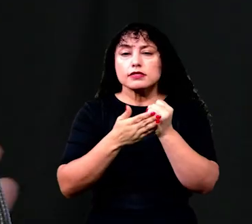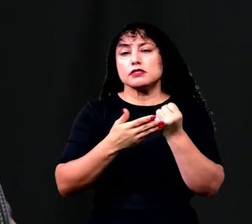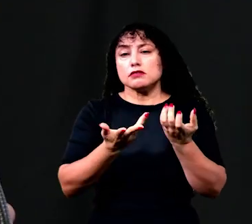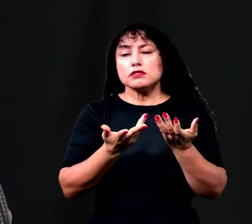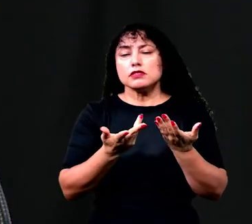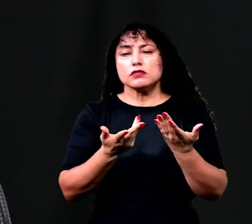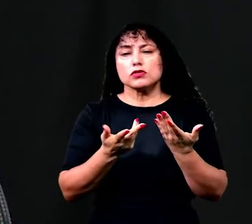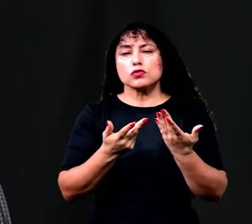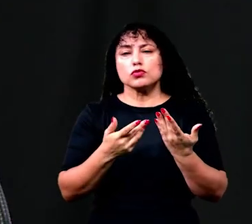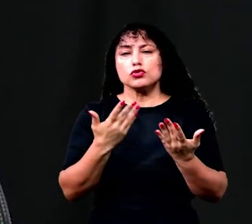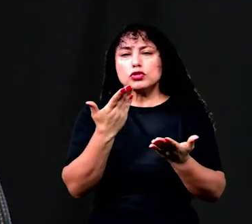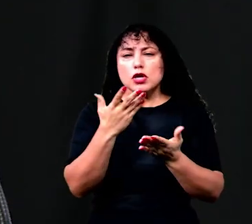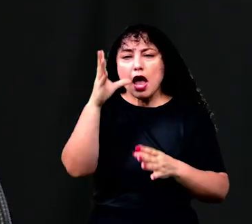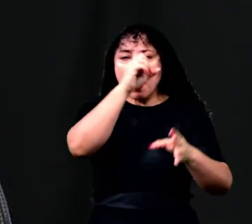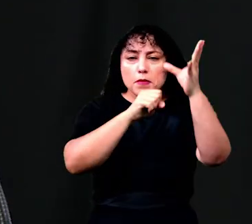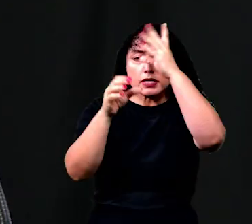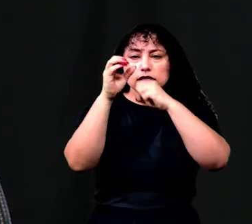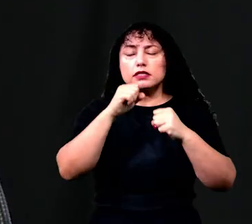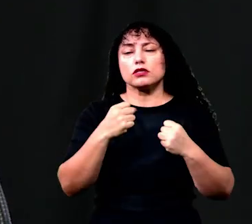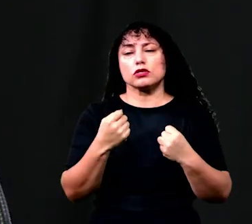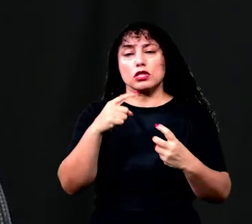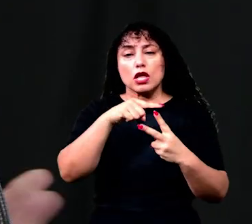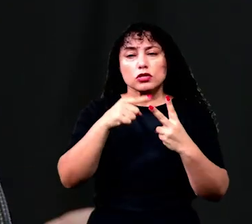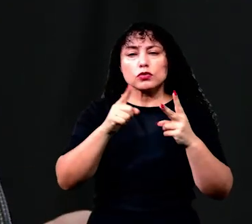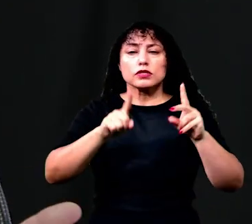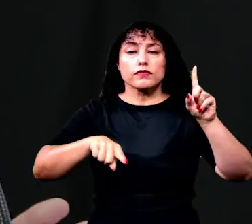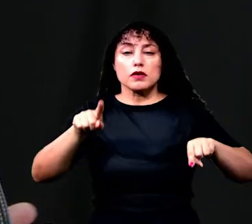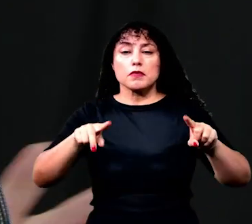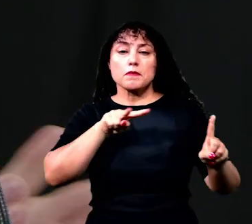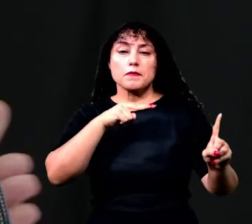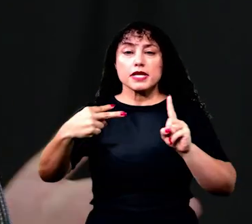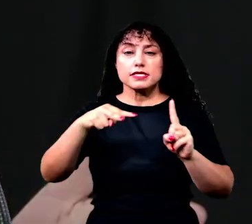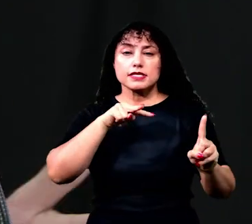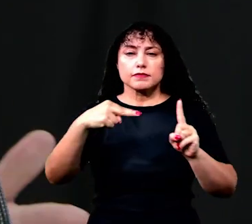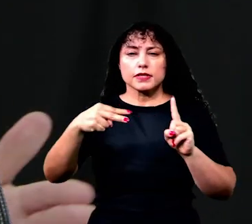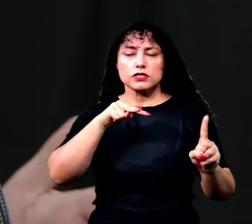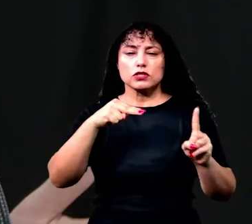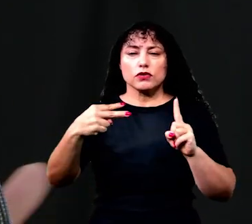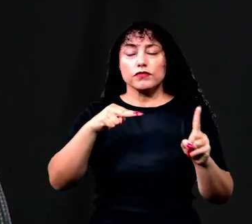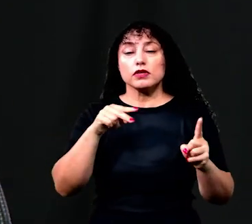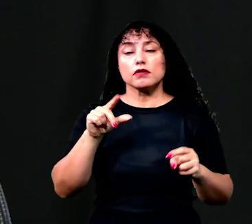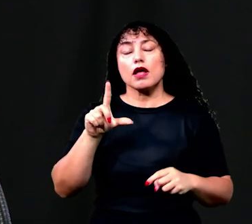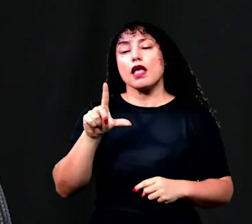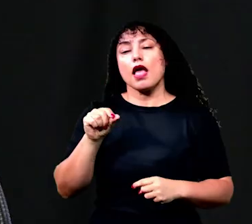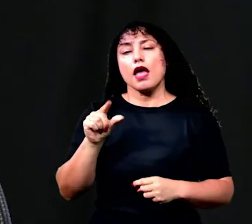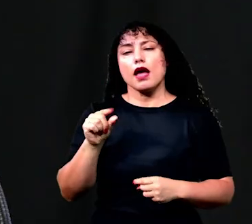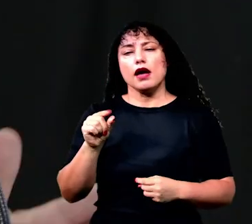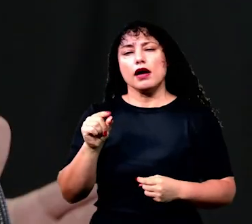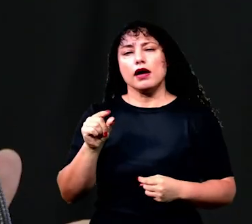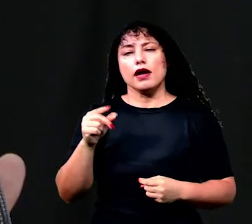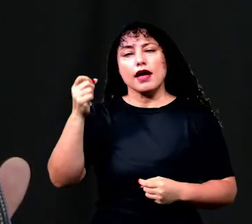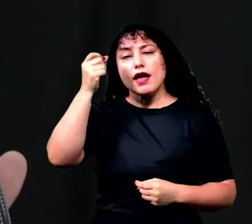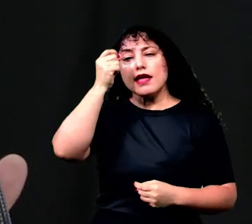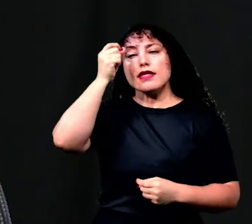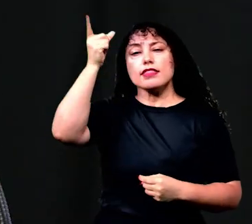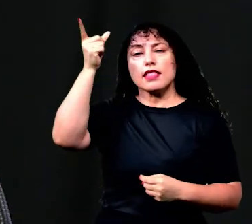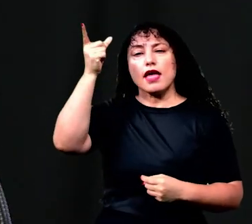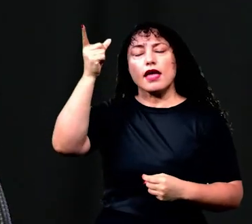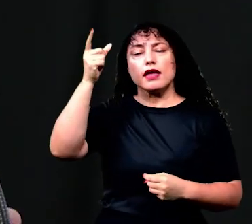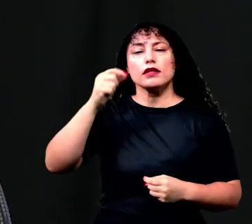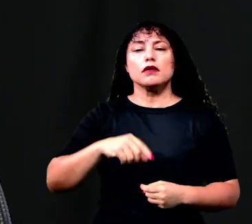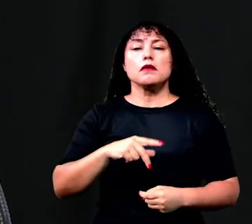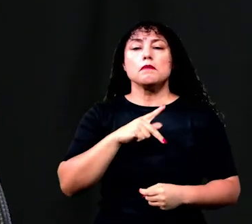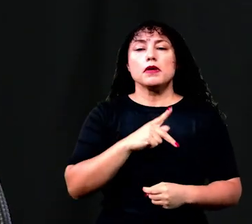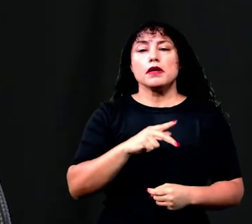essas duas variações. Uma perspectiva que aí a ideia do